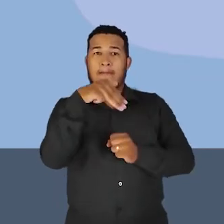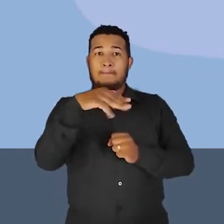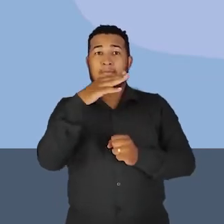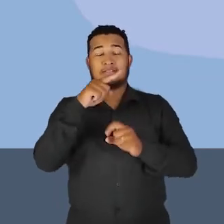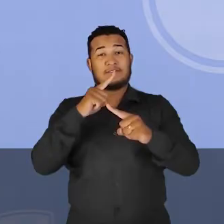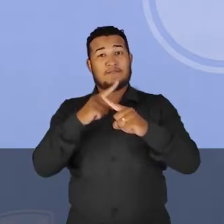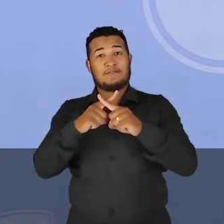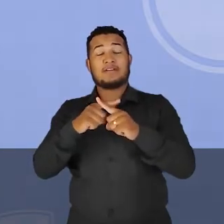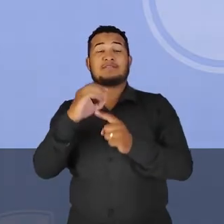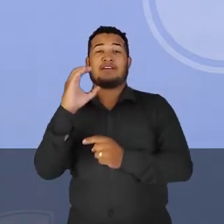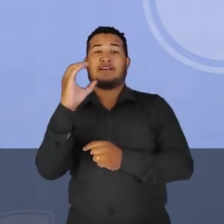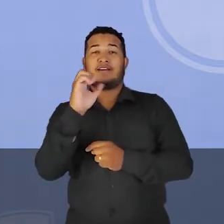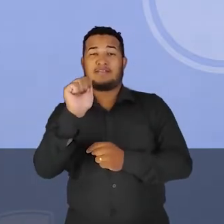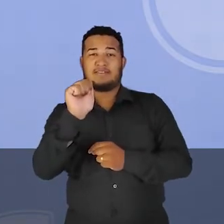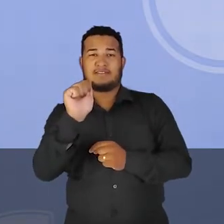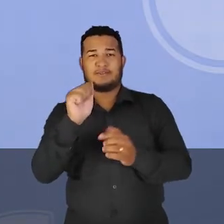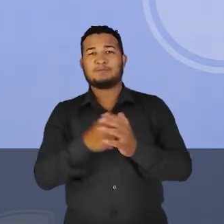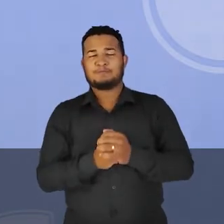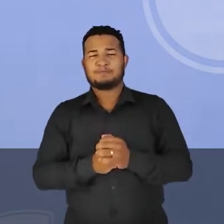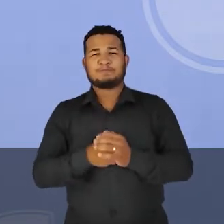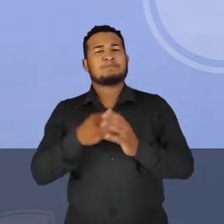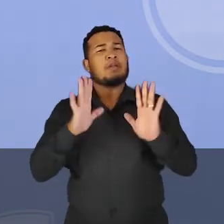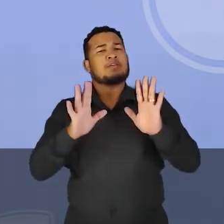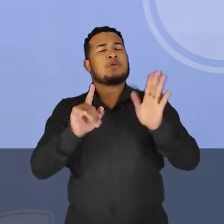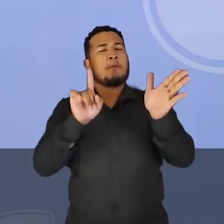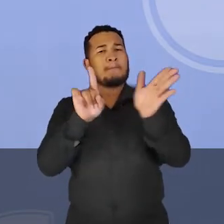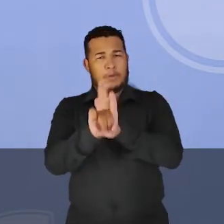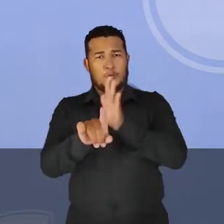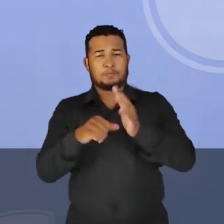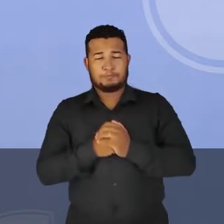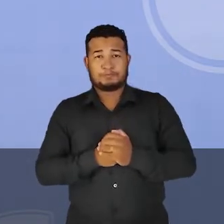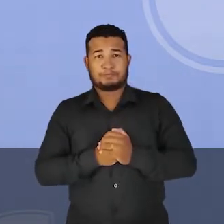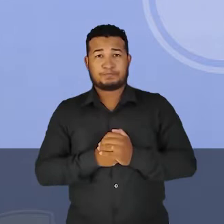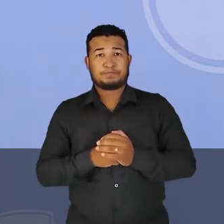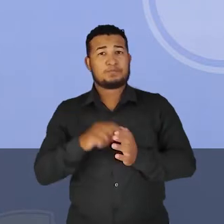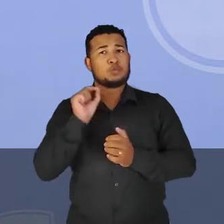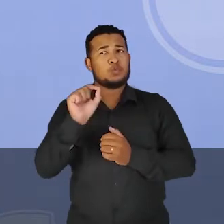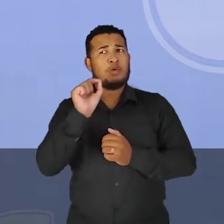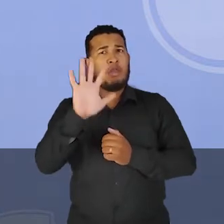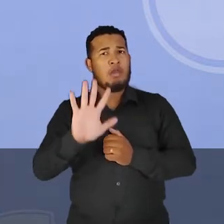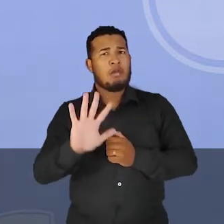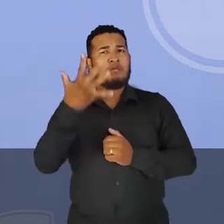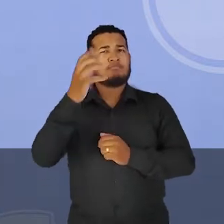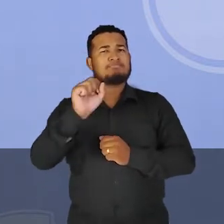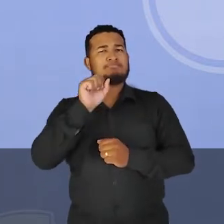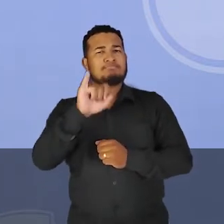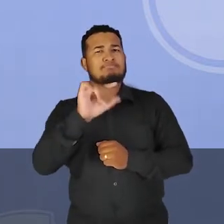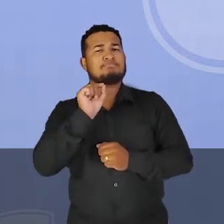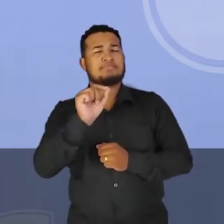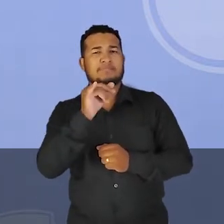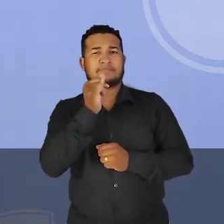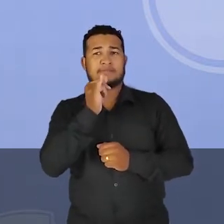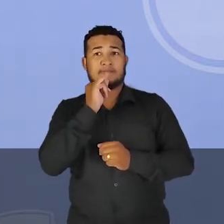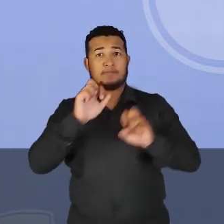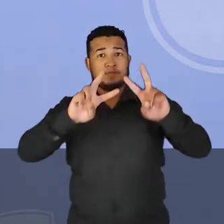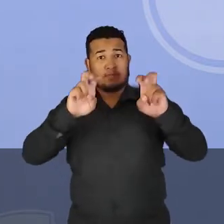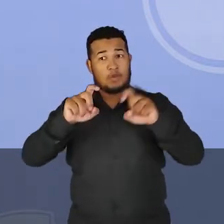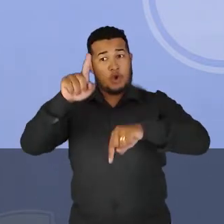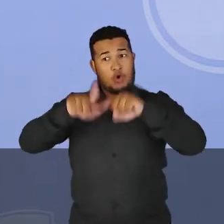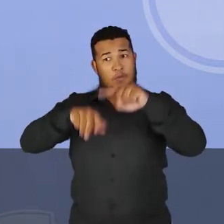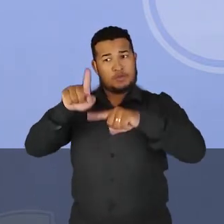Surge para mim uma pergunta. Venha comigo, olha só. O que aconteceria quando sobre um dado